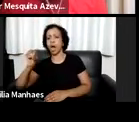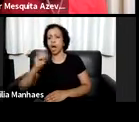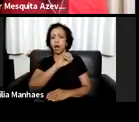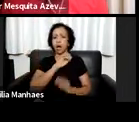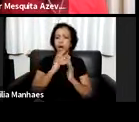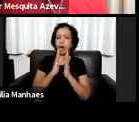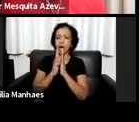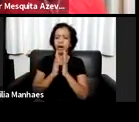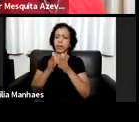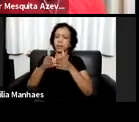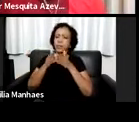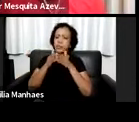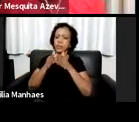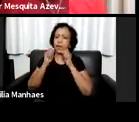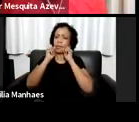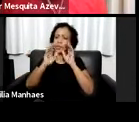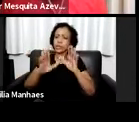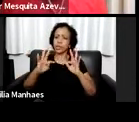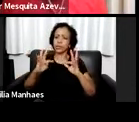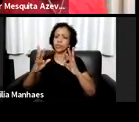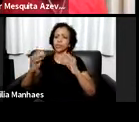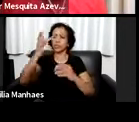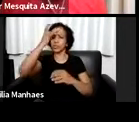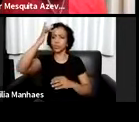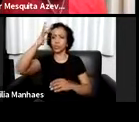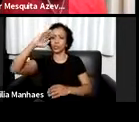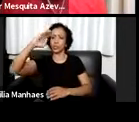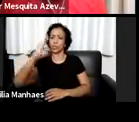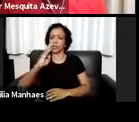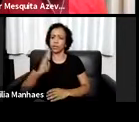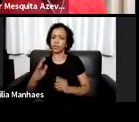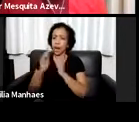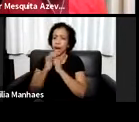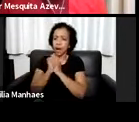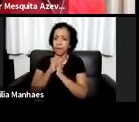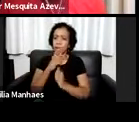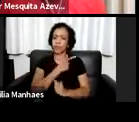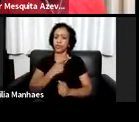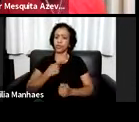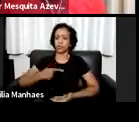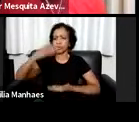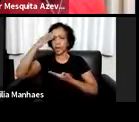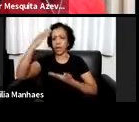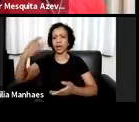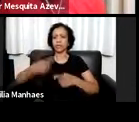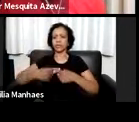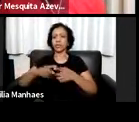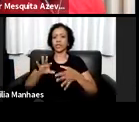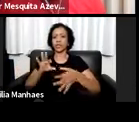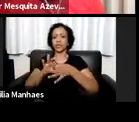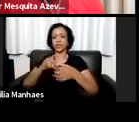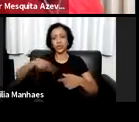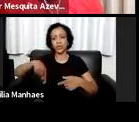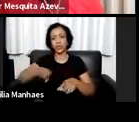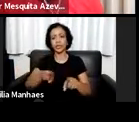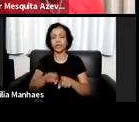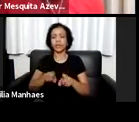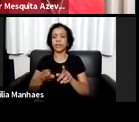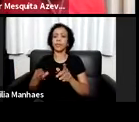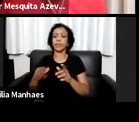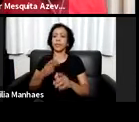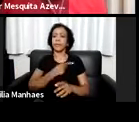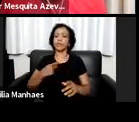da nossa gente brasileira tão querida. Amém. Obrigado, pastor Samuel. que está conosco também o pastor Neilton, lá da Primeira Igreja